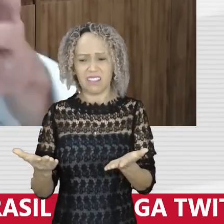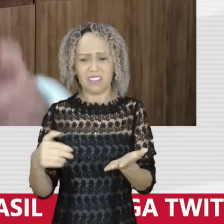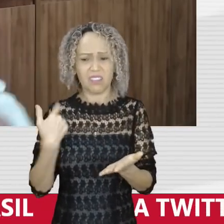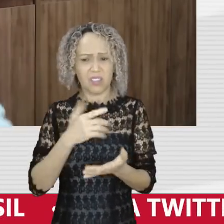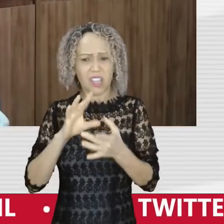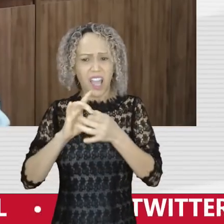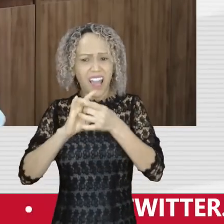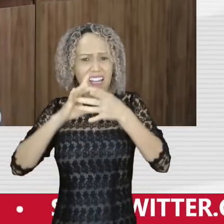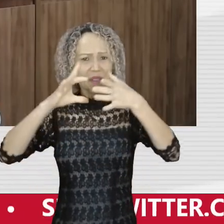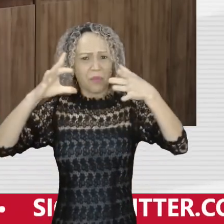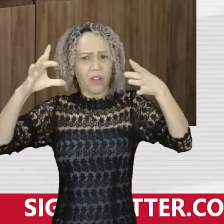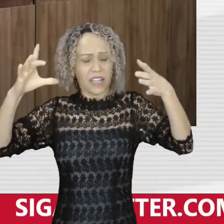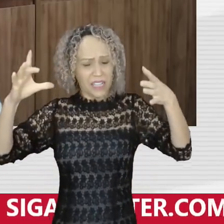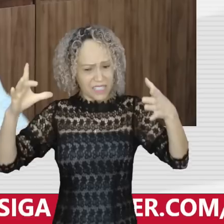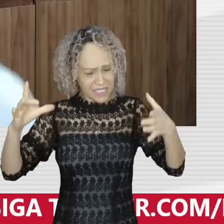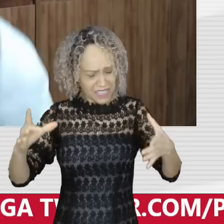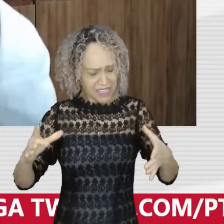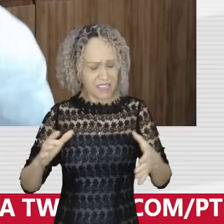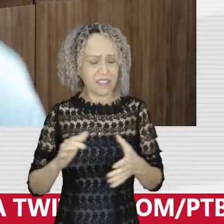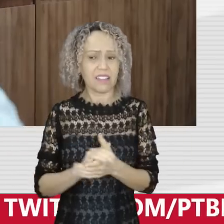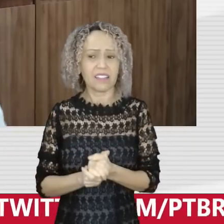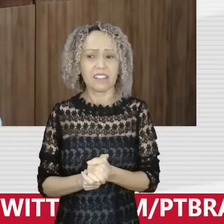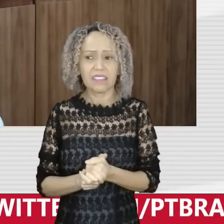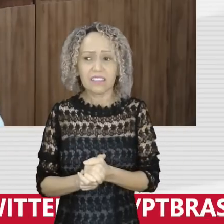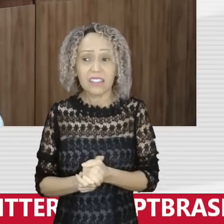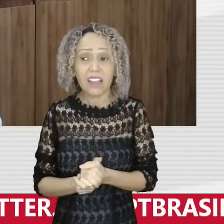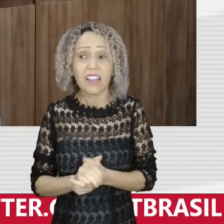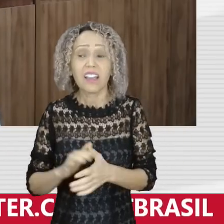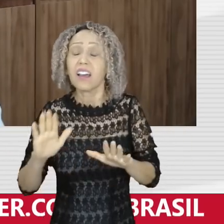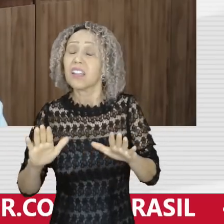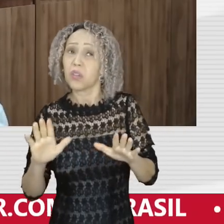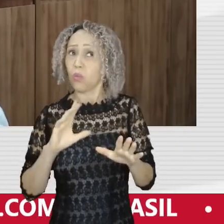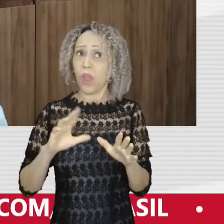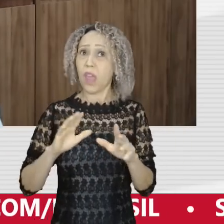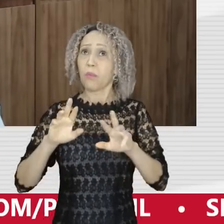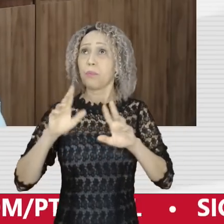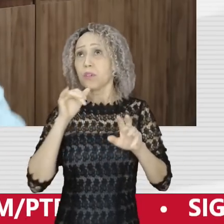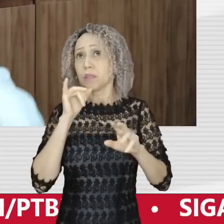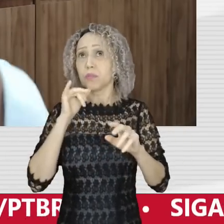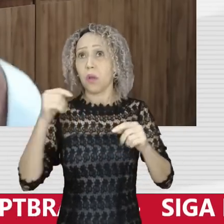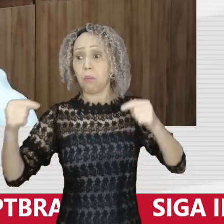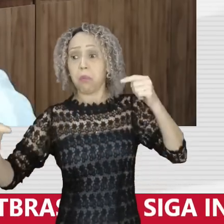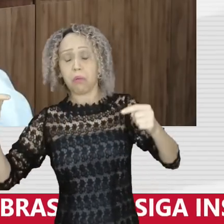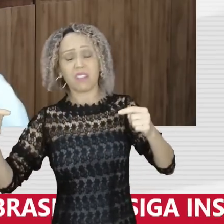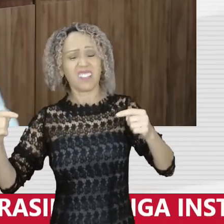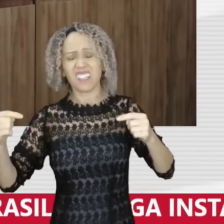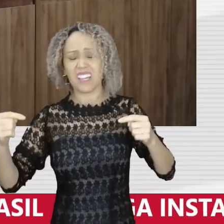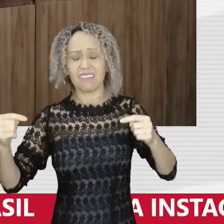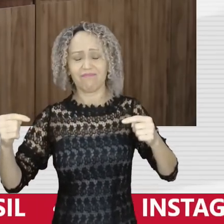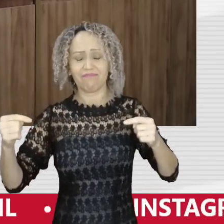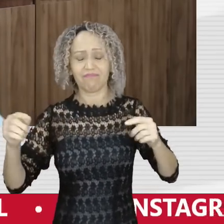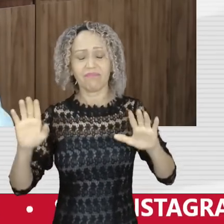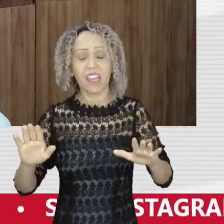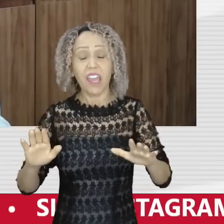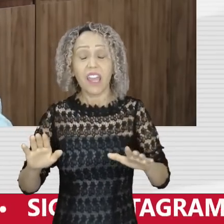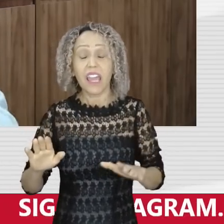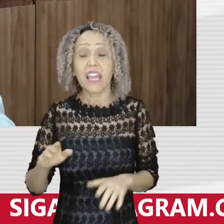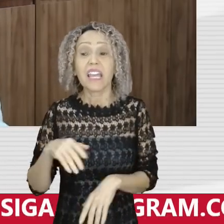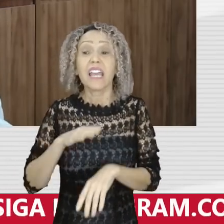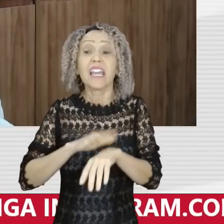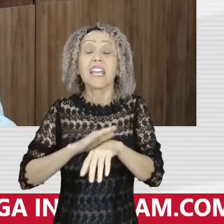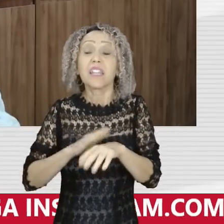uma divergência programática. Era uma outra concepção de país. Quer dizer, é essa gravidade do momento e